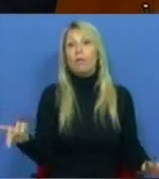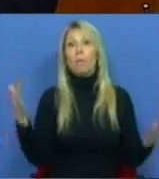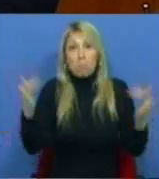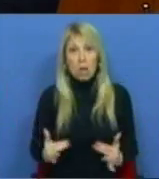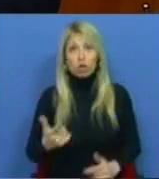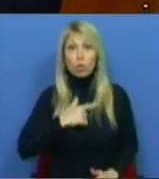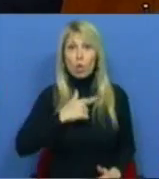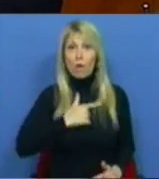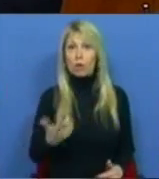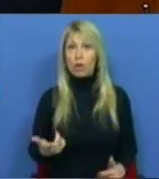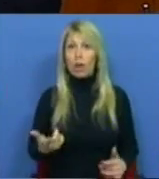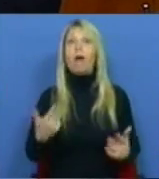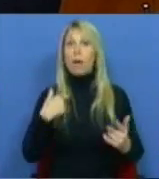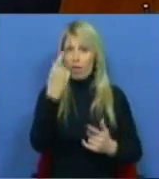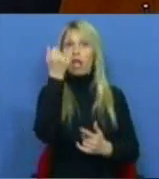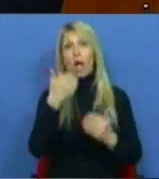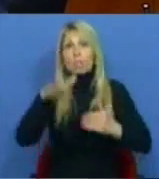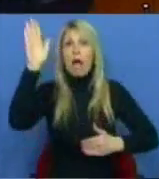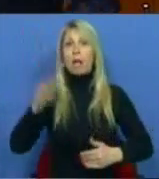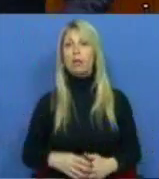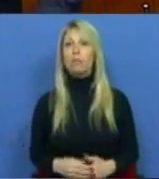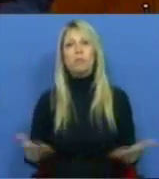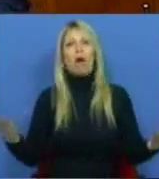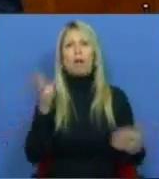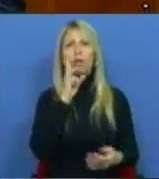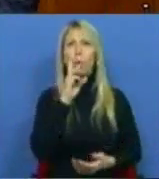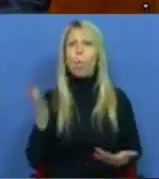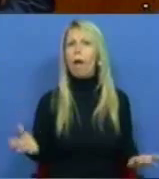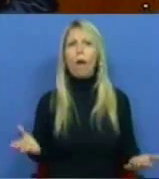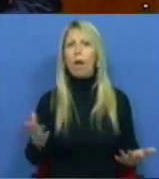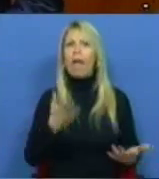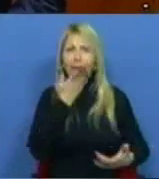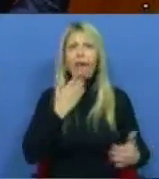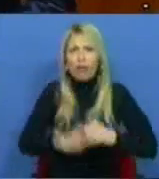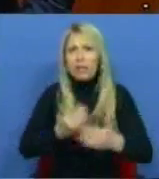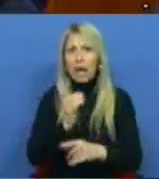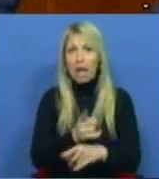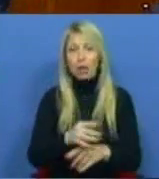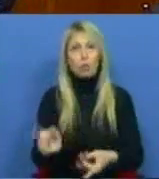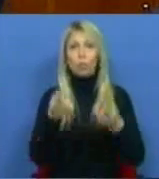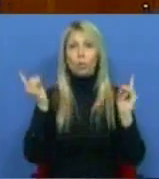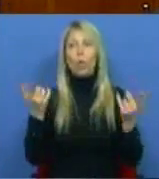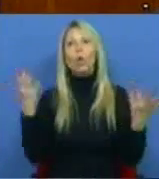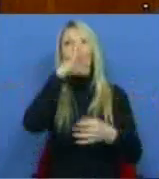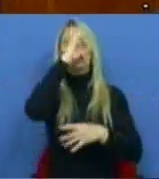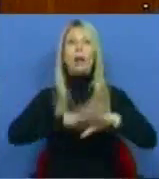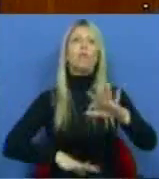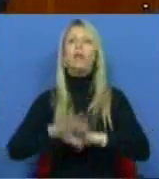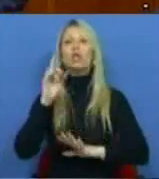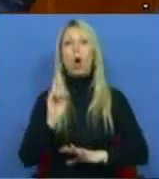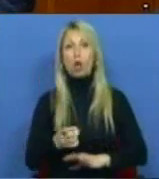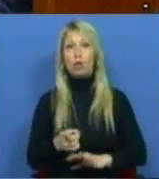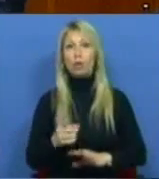turmas, mas mais dinheiro. Ora, desculpem, isto não é eficiência nenhuma. E o que o Estado fez não